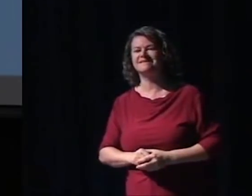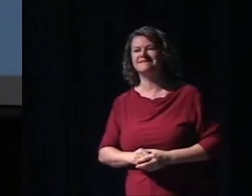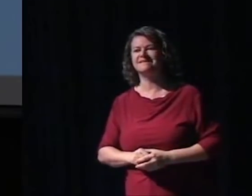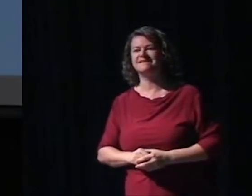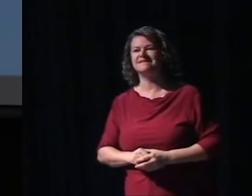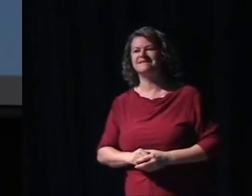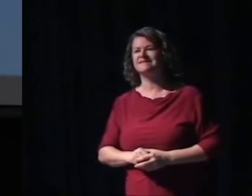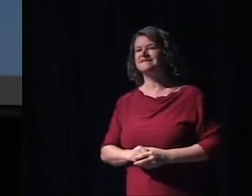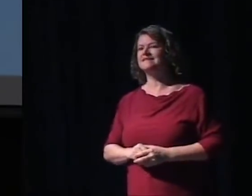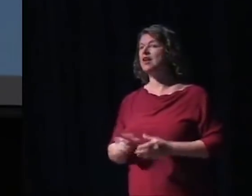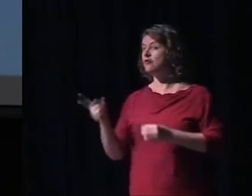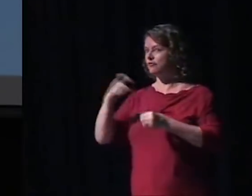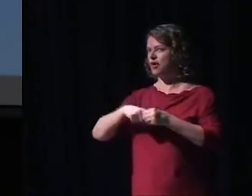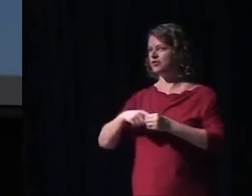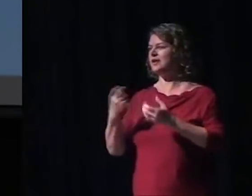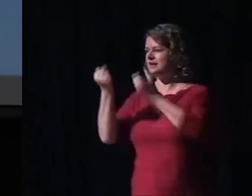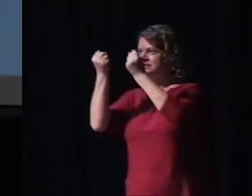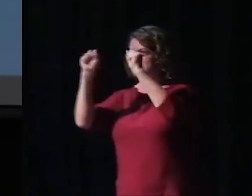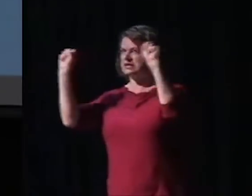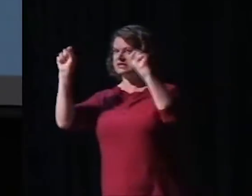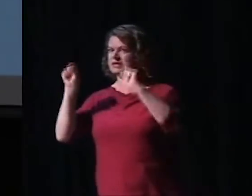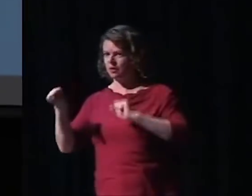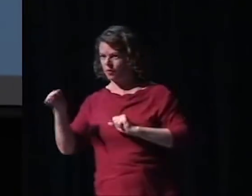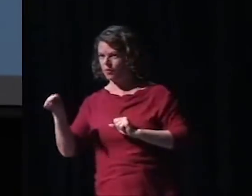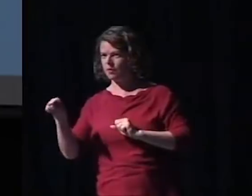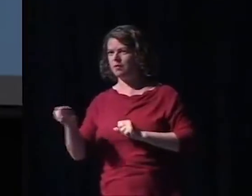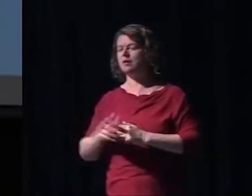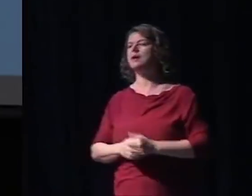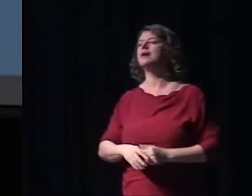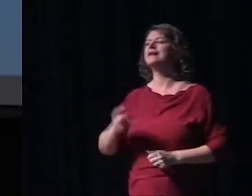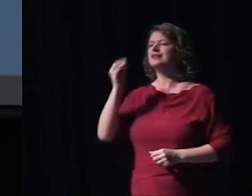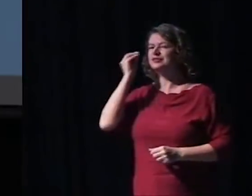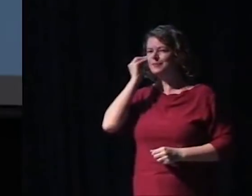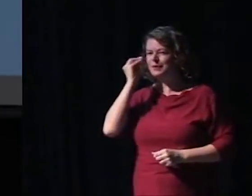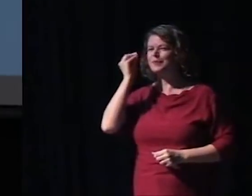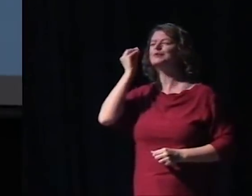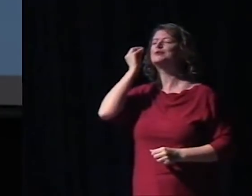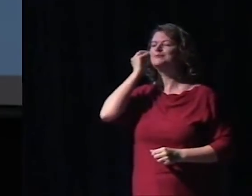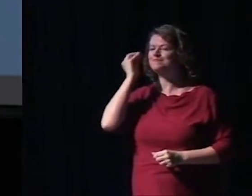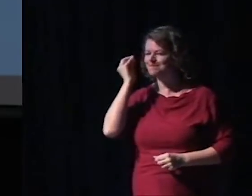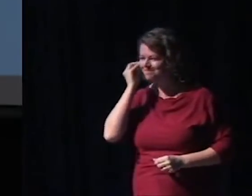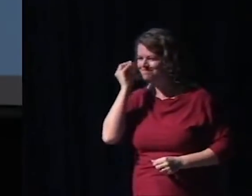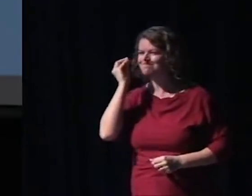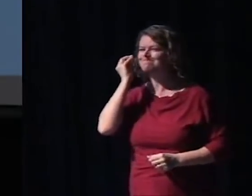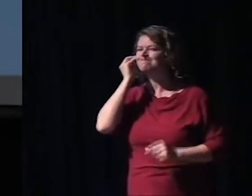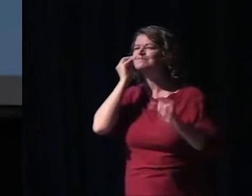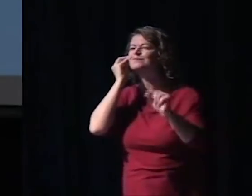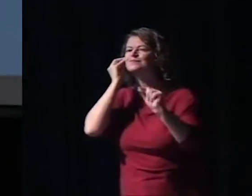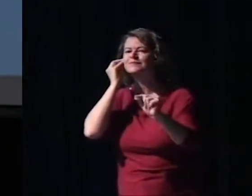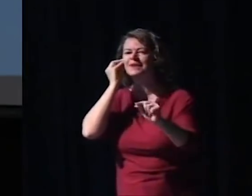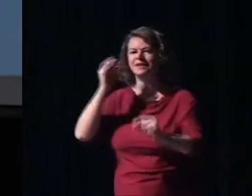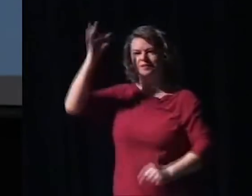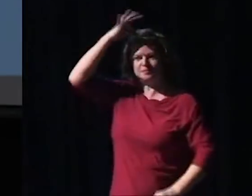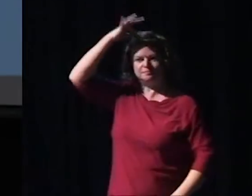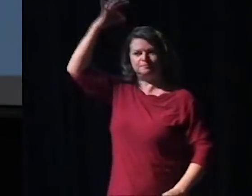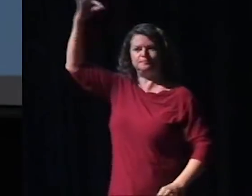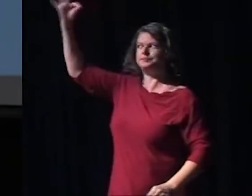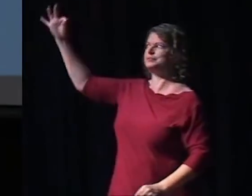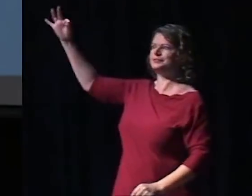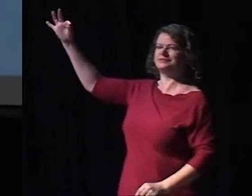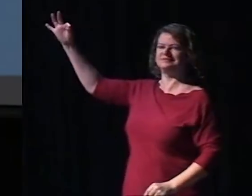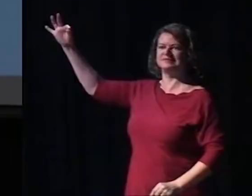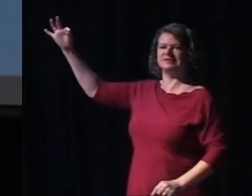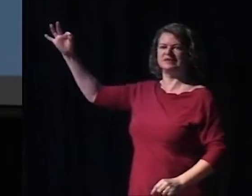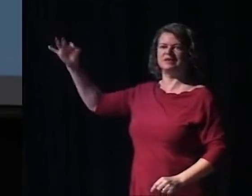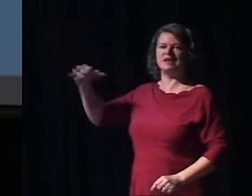de Deus. Porque ele esquece que há uma vocação para ele de consagração. A construção da